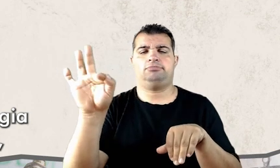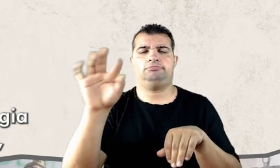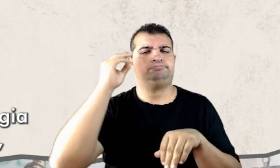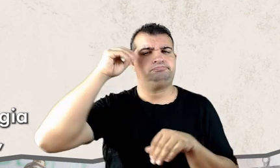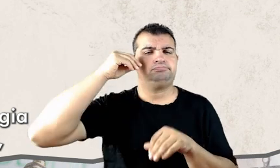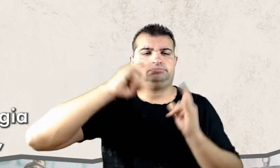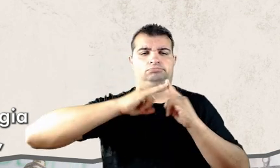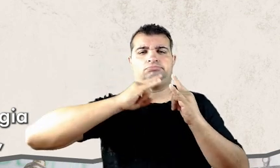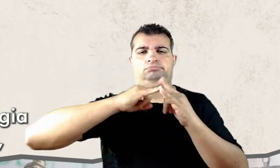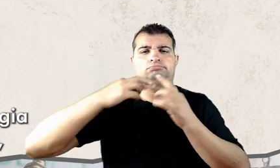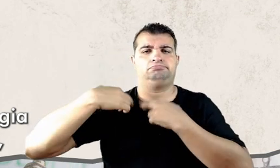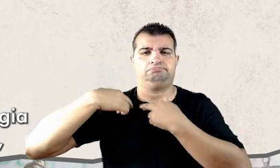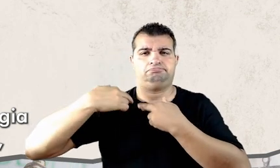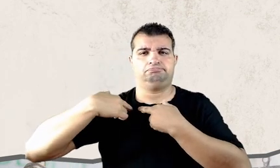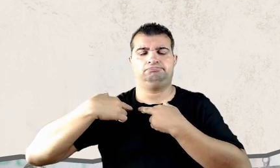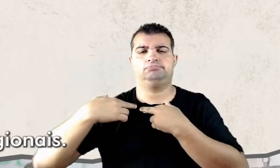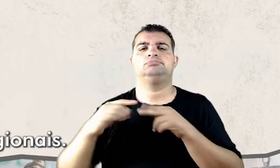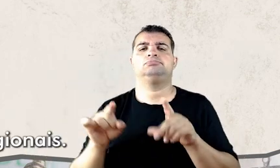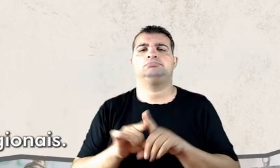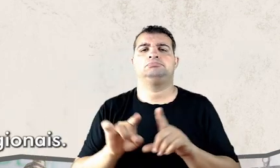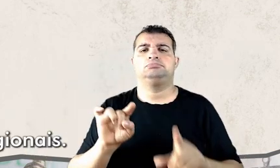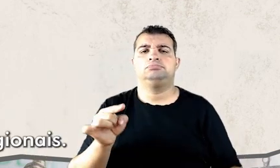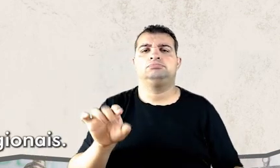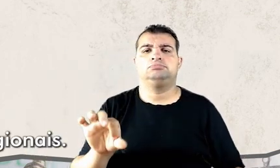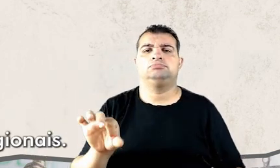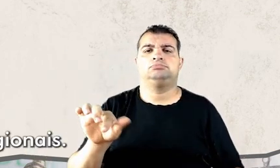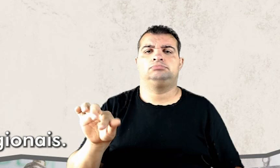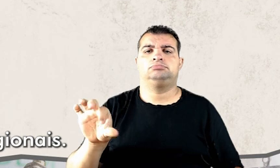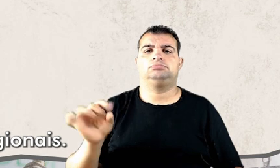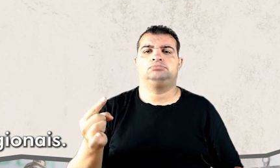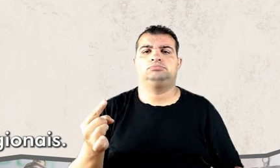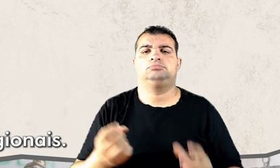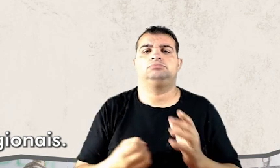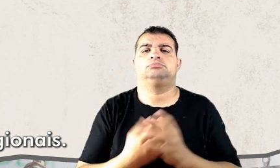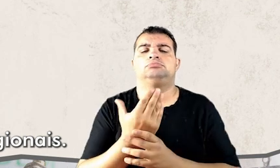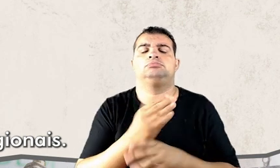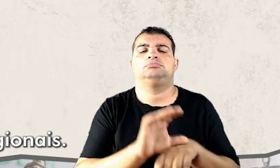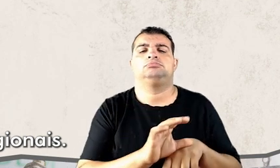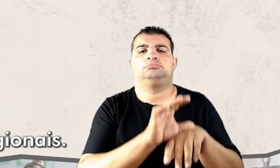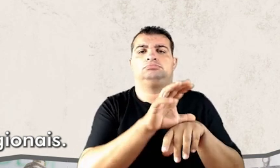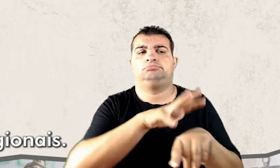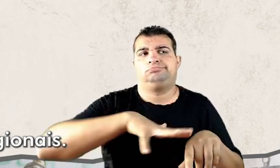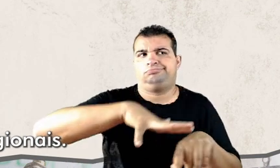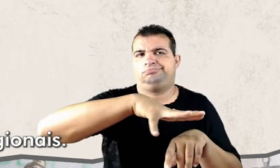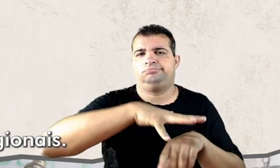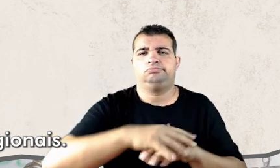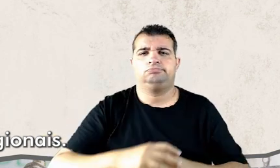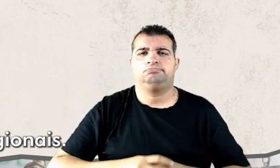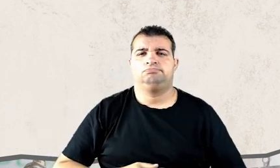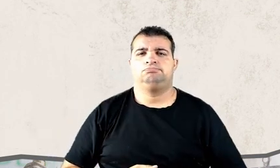de Psicologia como entidade responsável e, em 1971, é que são criados os conselhos